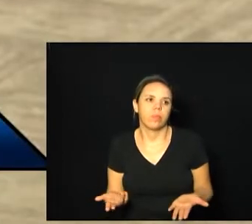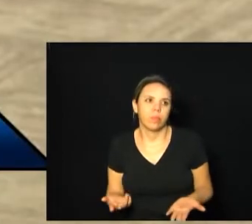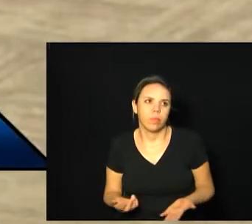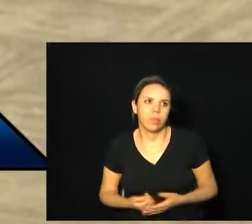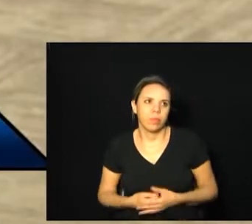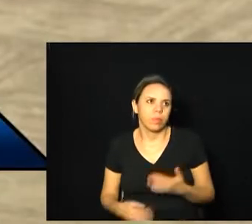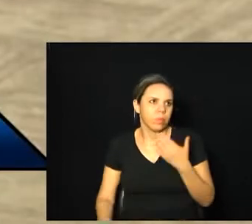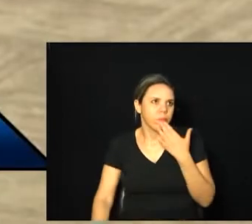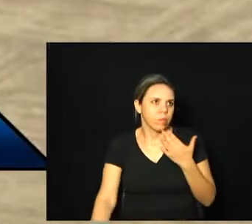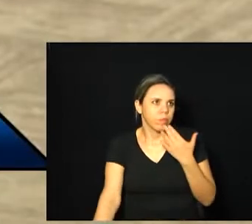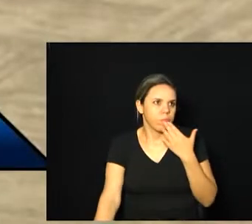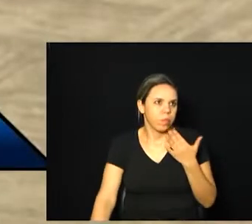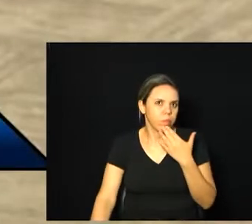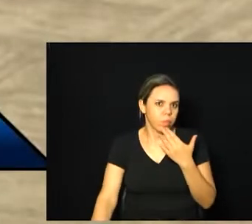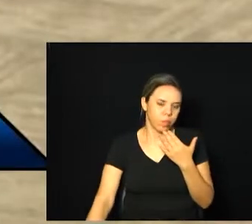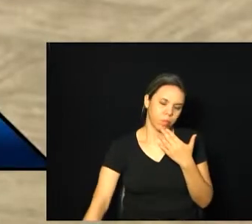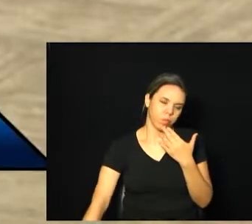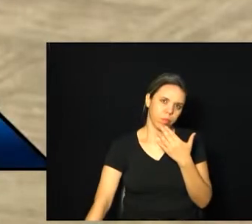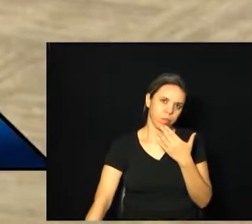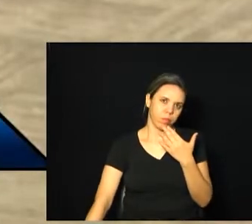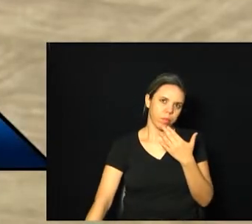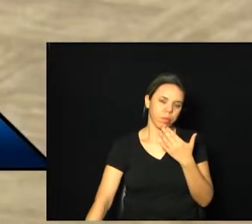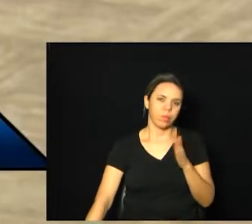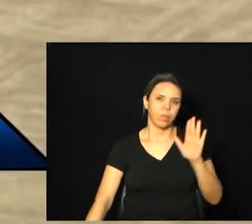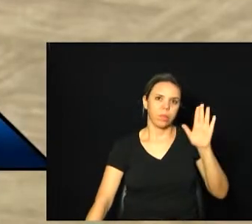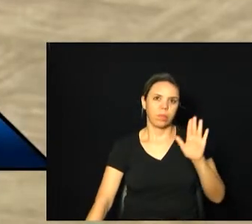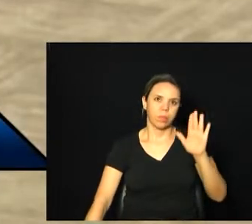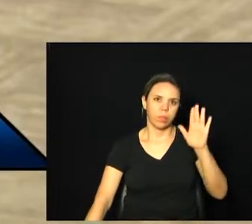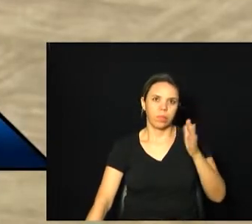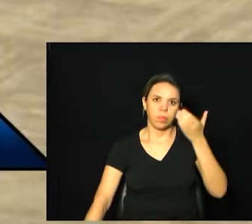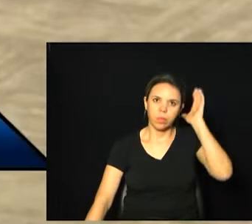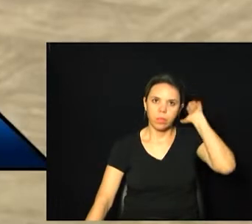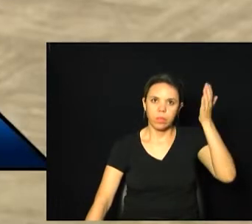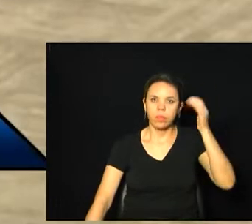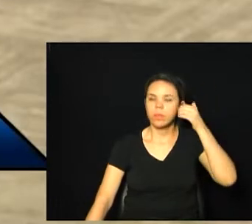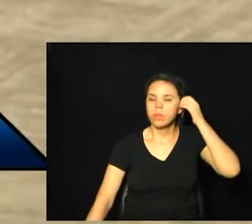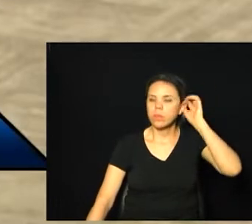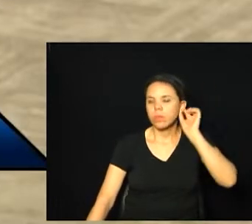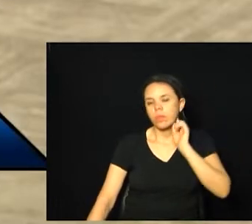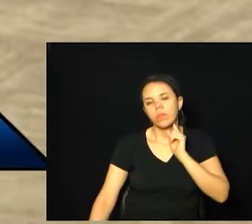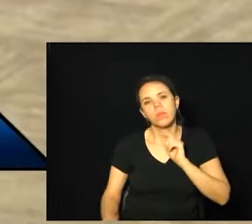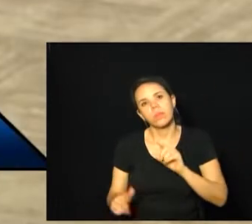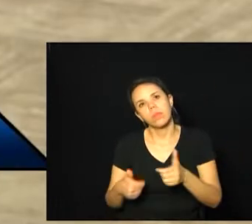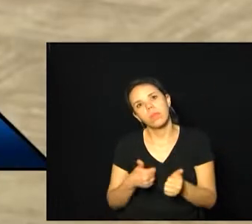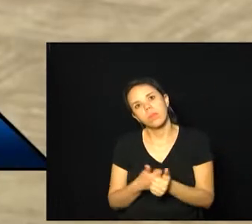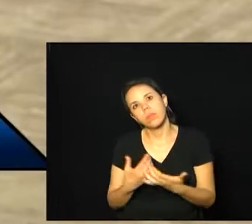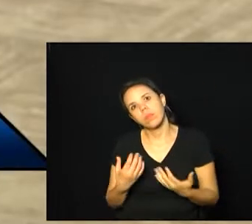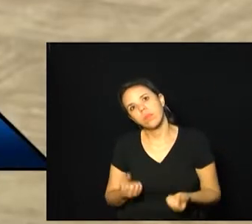nós pedimos um compromisso do então candidato Dário Saad, que tão logo